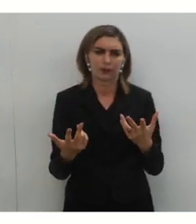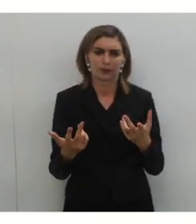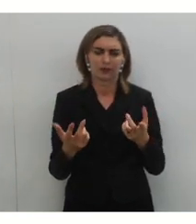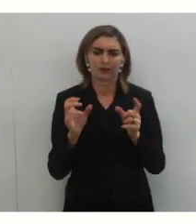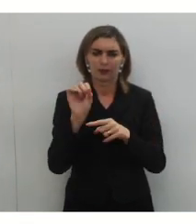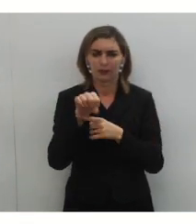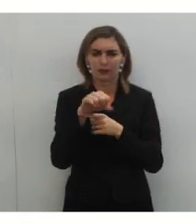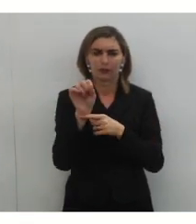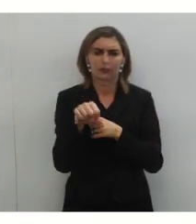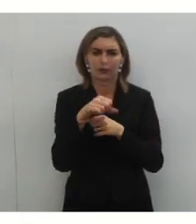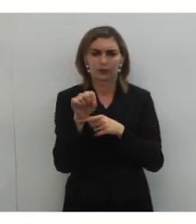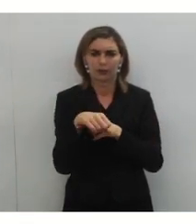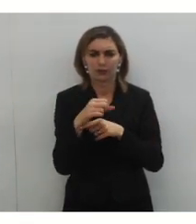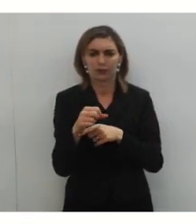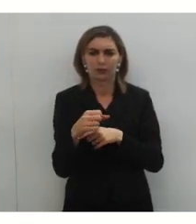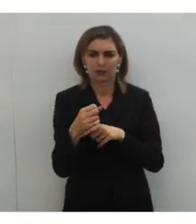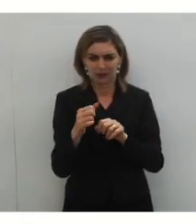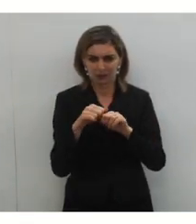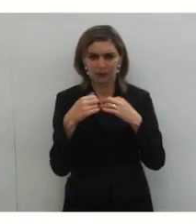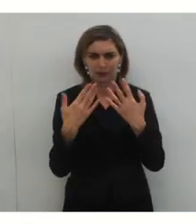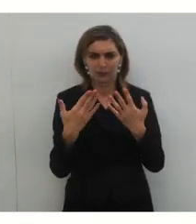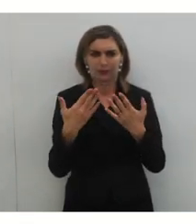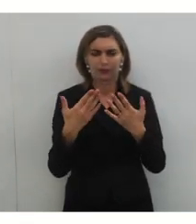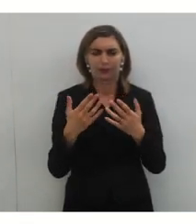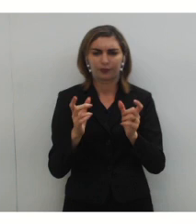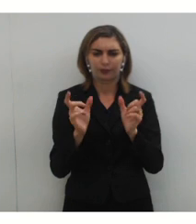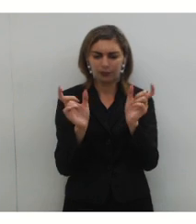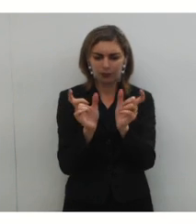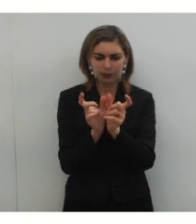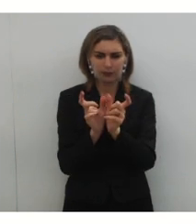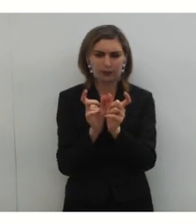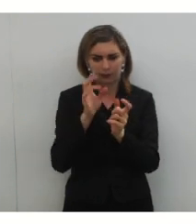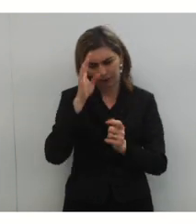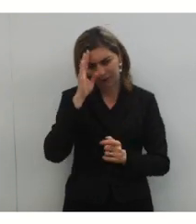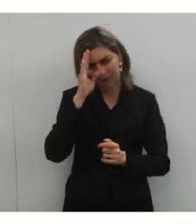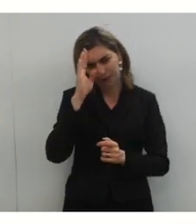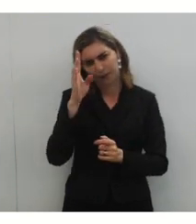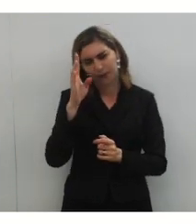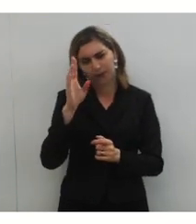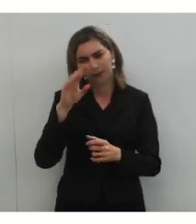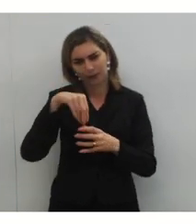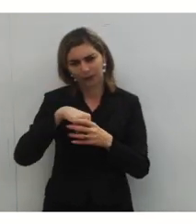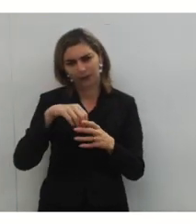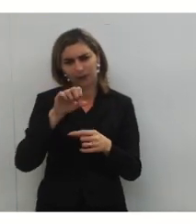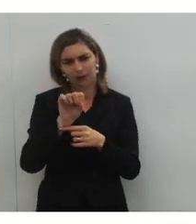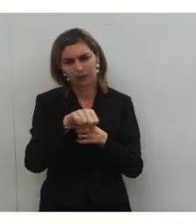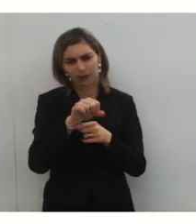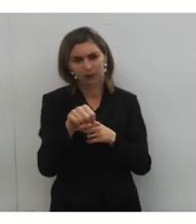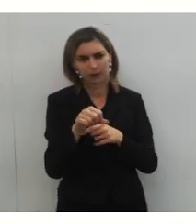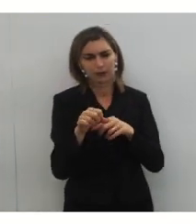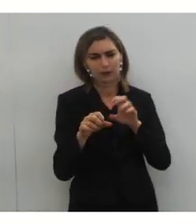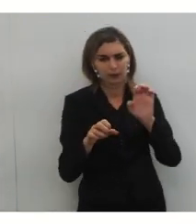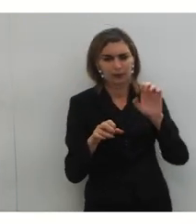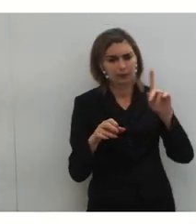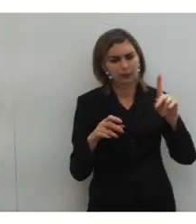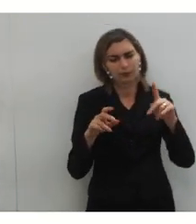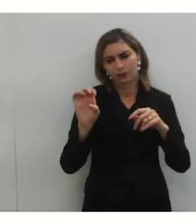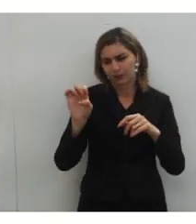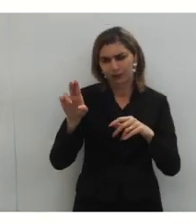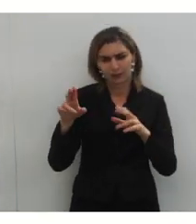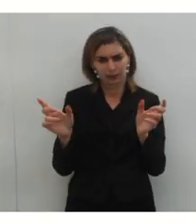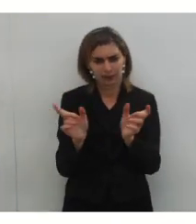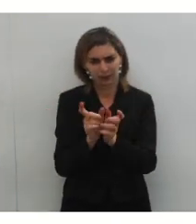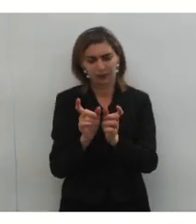sujeito? Só para esclarecer. São as palavras principais dentro de um sujeito. Tá certo?